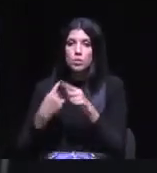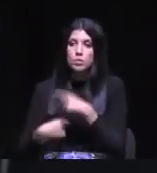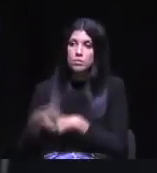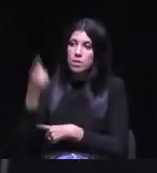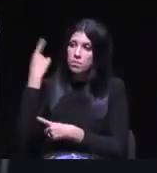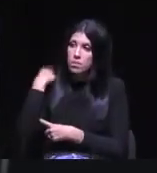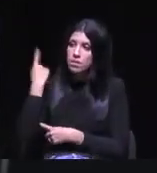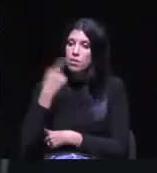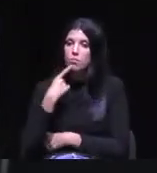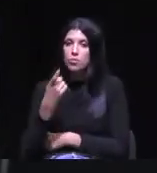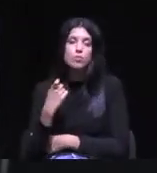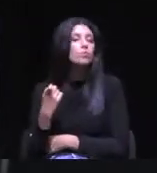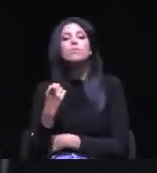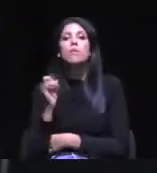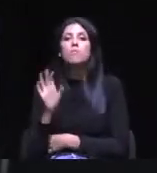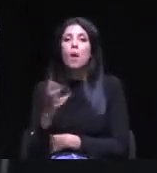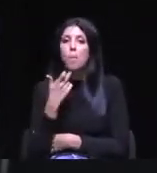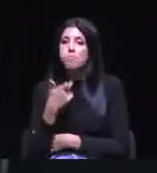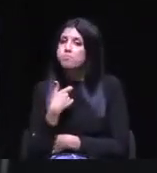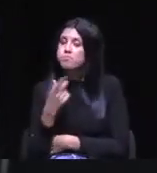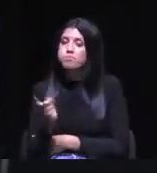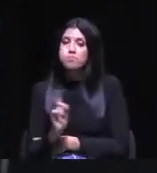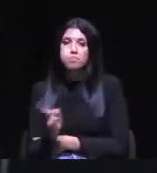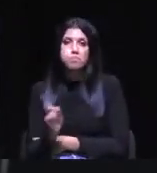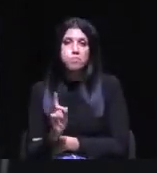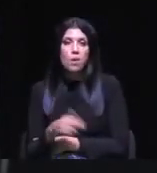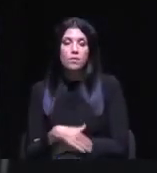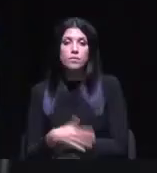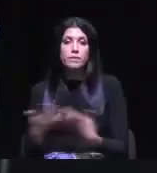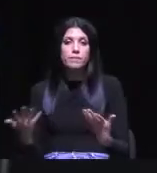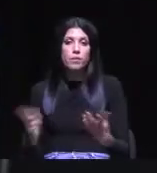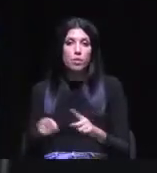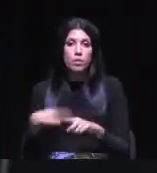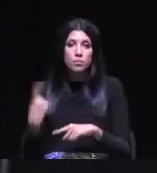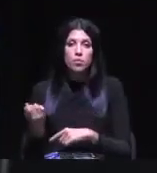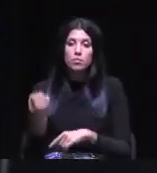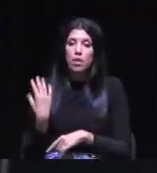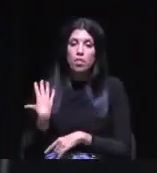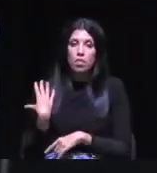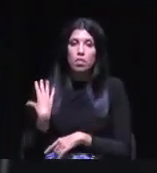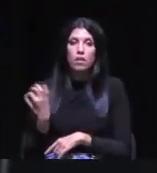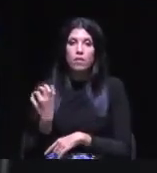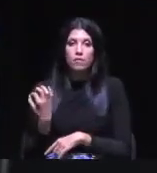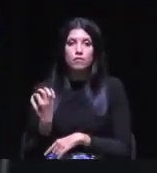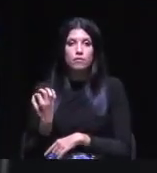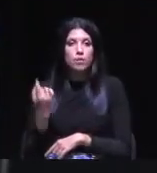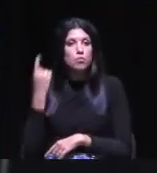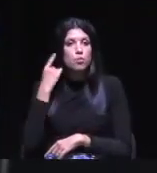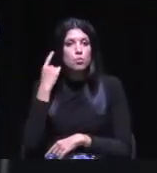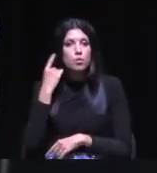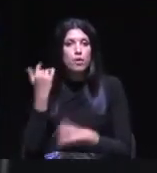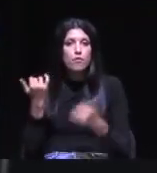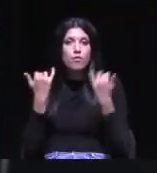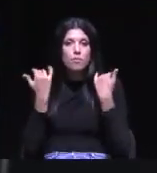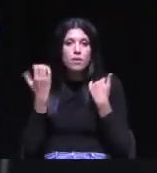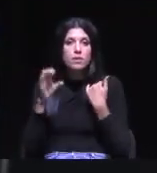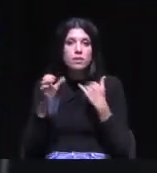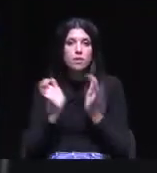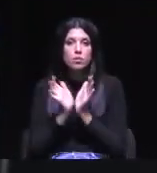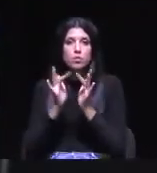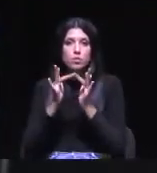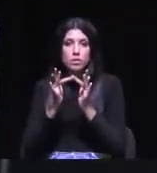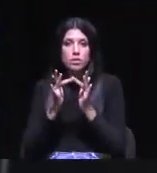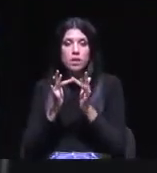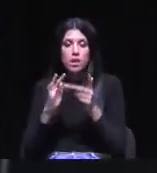passada colocámos a questão, mas não foi respondida. Entretanto, e recentemente, passou a constar a seguinte informação no site da